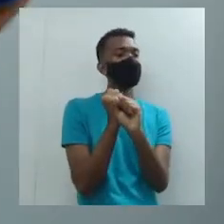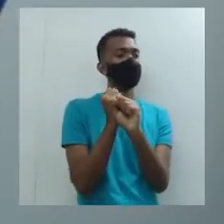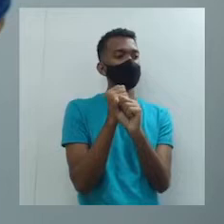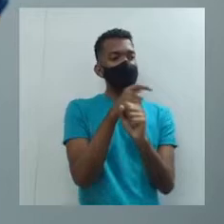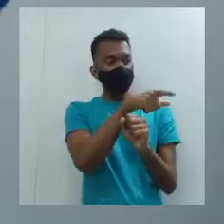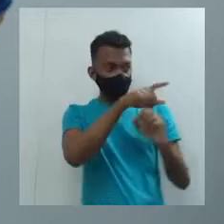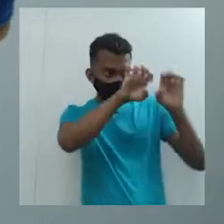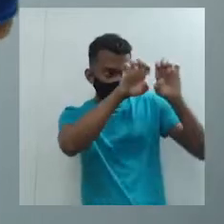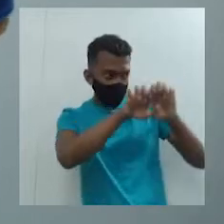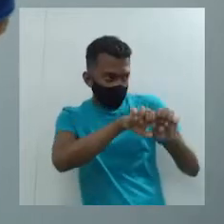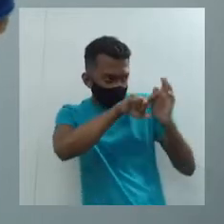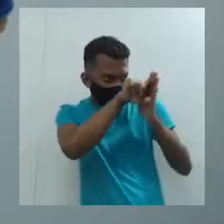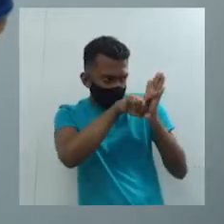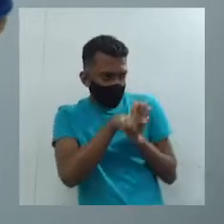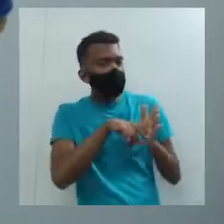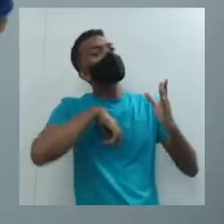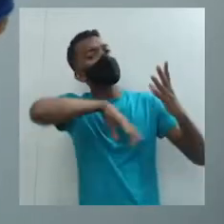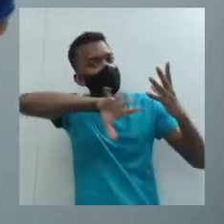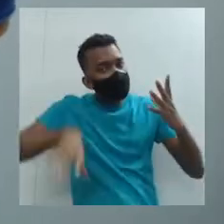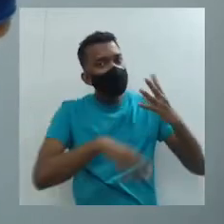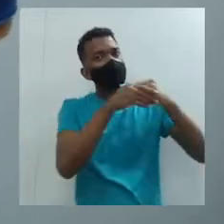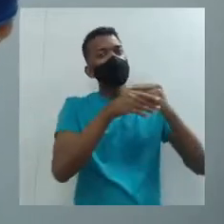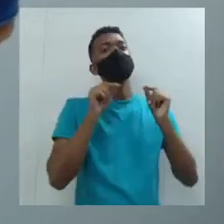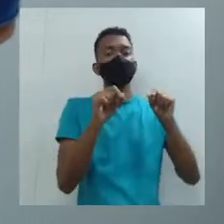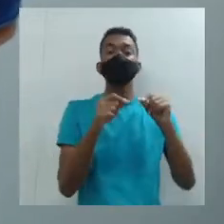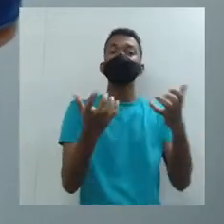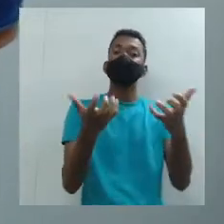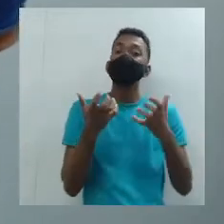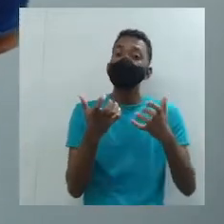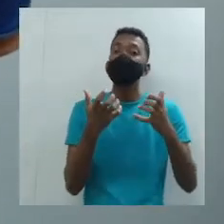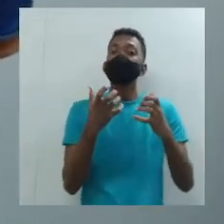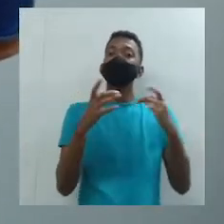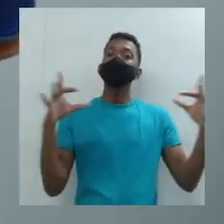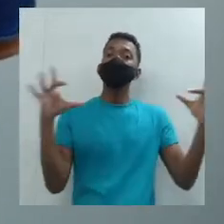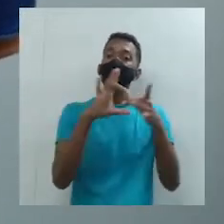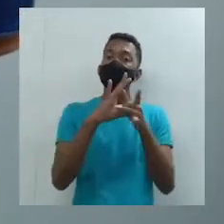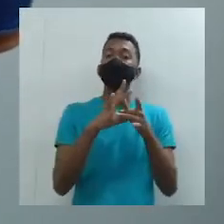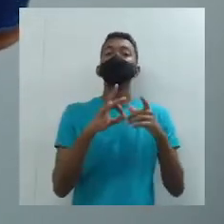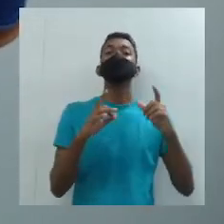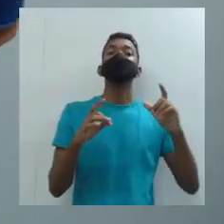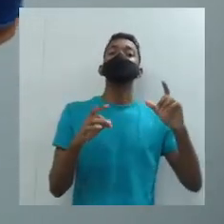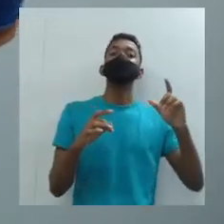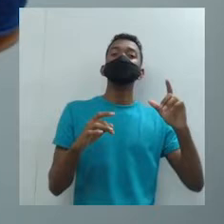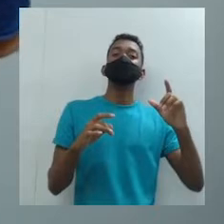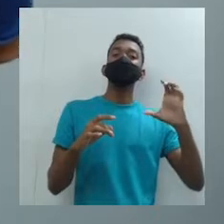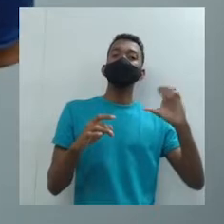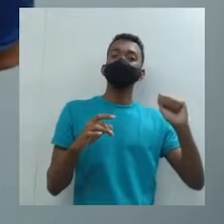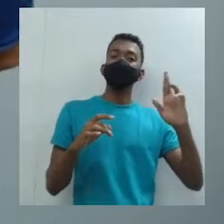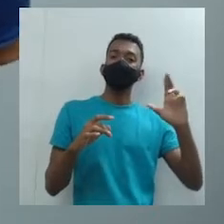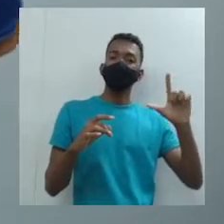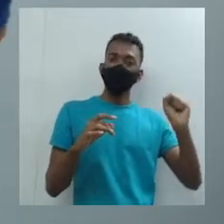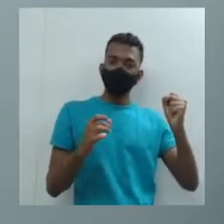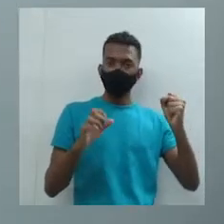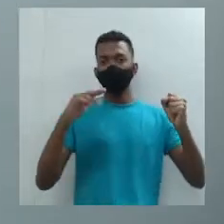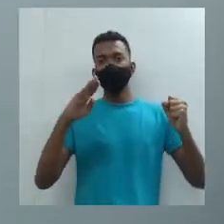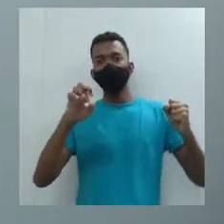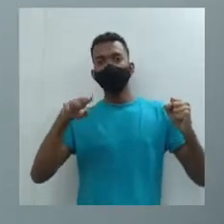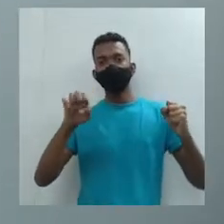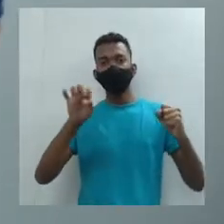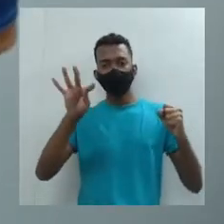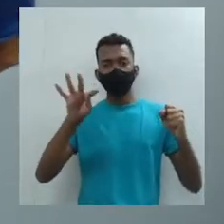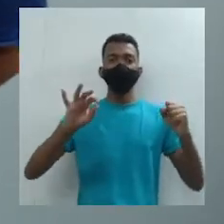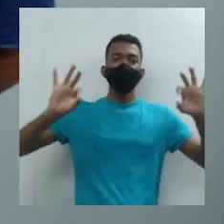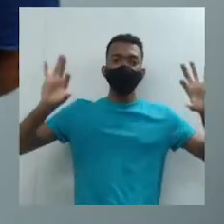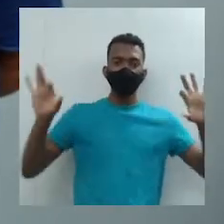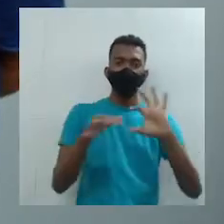estrutural do professor Robson, para tentar fazer essa ligação entre o Carlos Pena Filho e o Baudelaire. Nosso estudante, professor Robson, pode perguntar, sim,